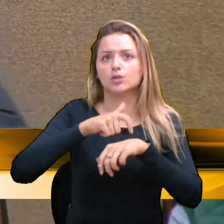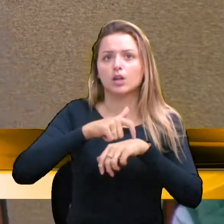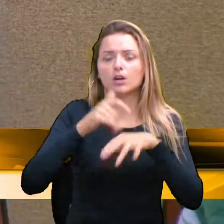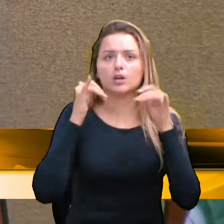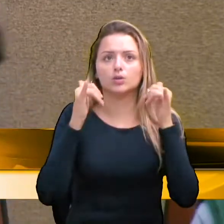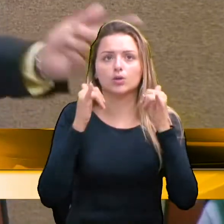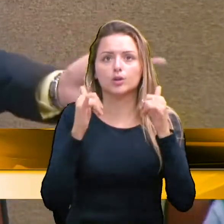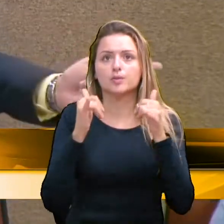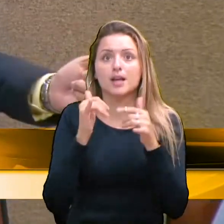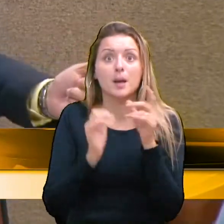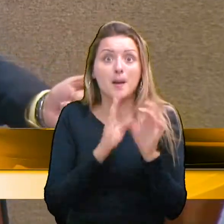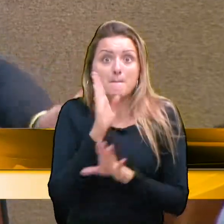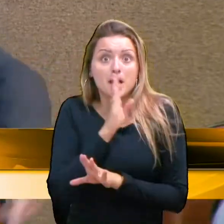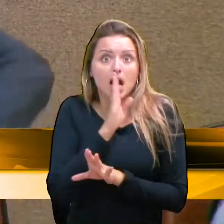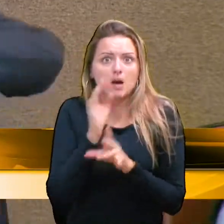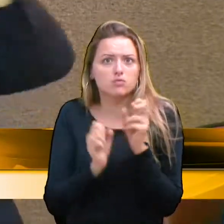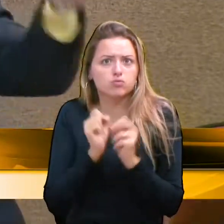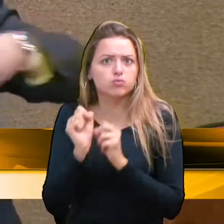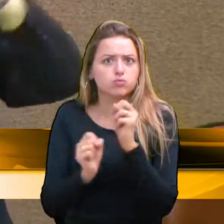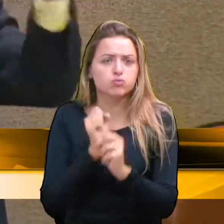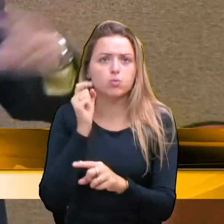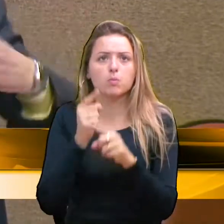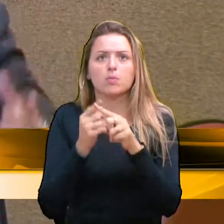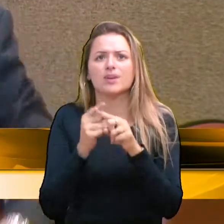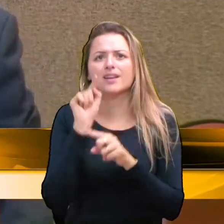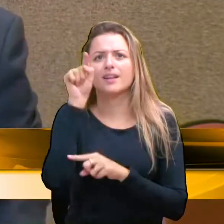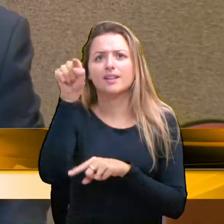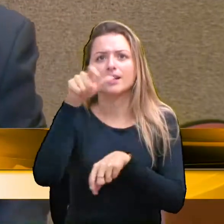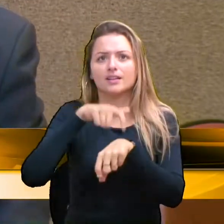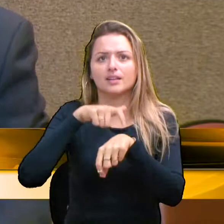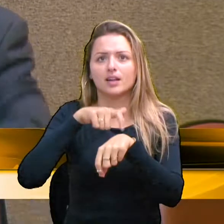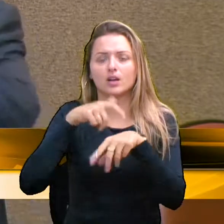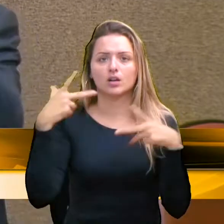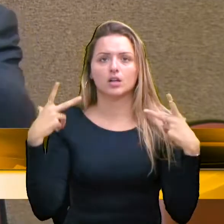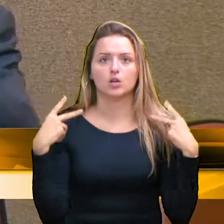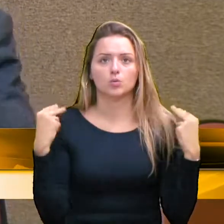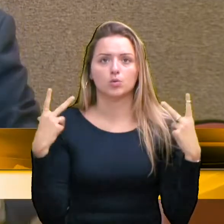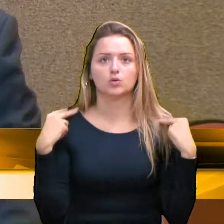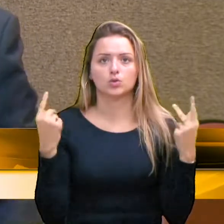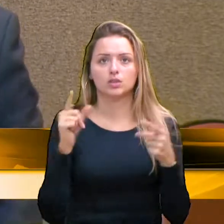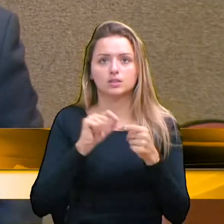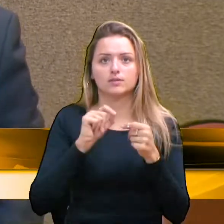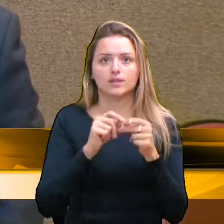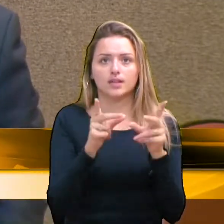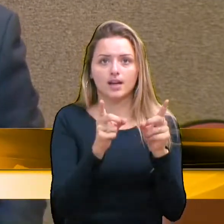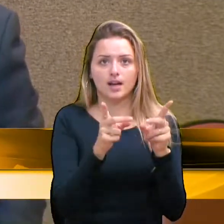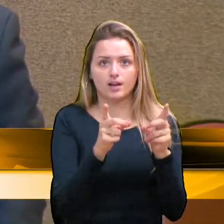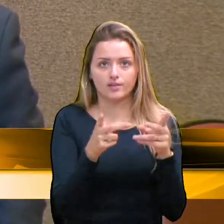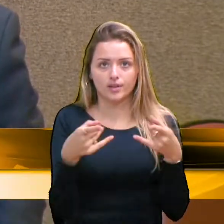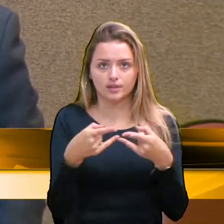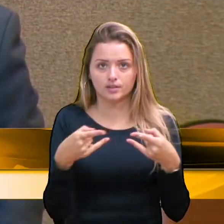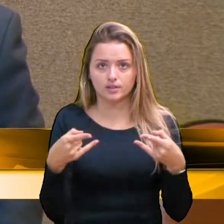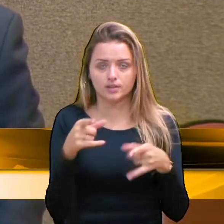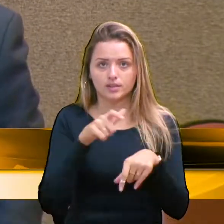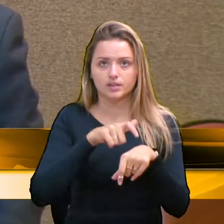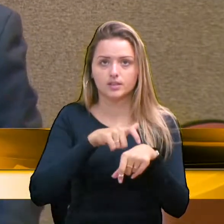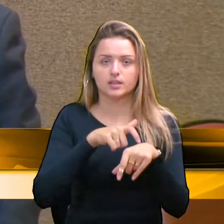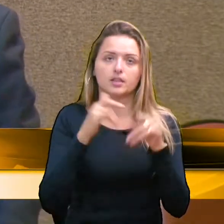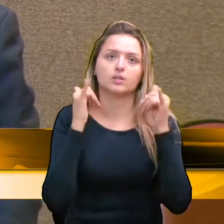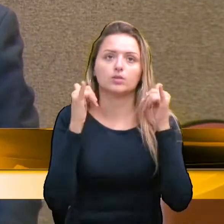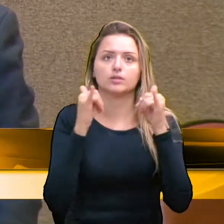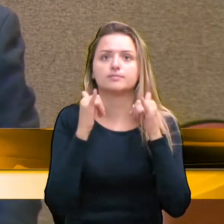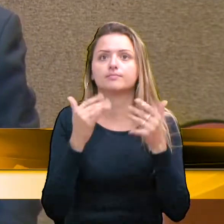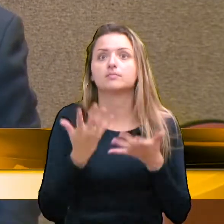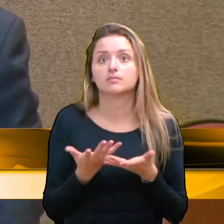para correrem, porque lá então o motorista faria a venda da passagem.